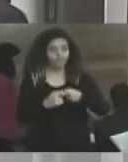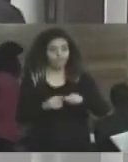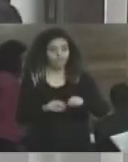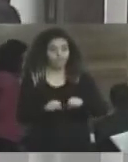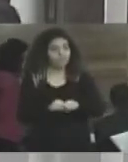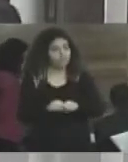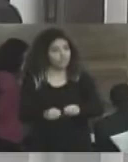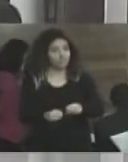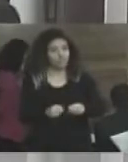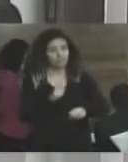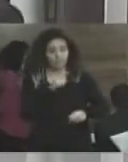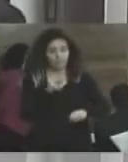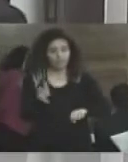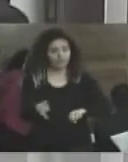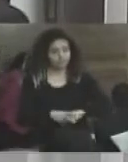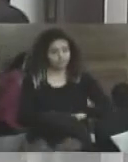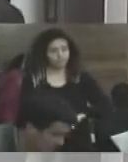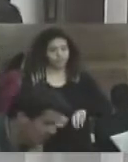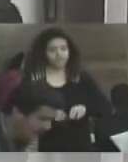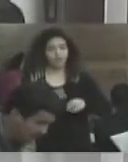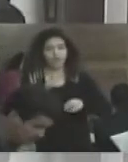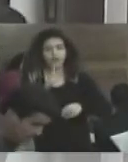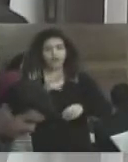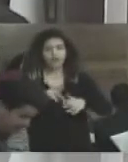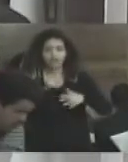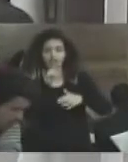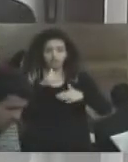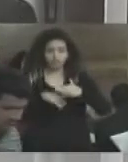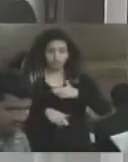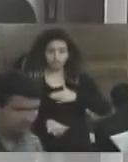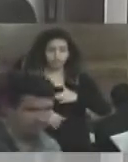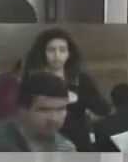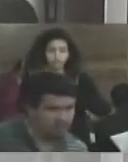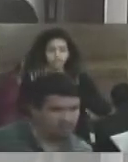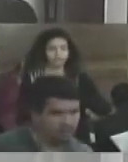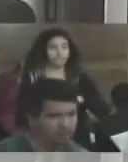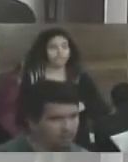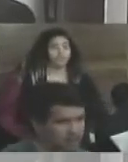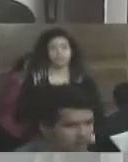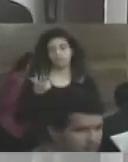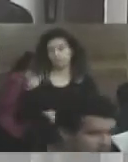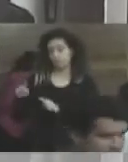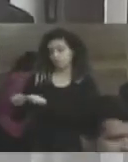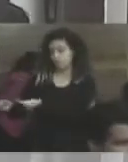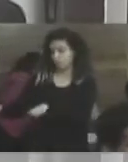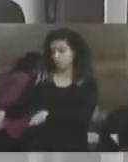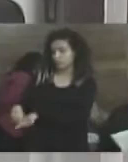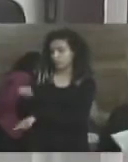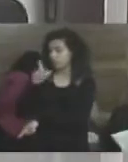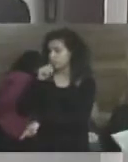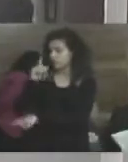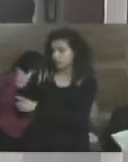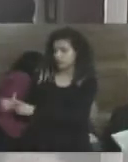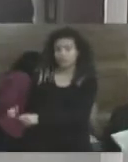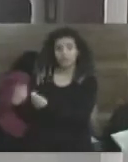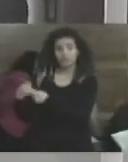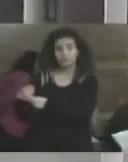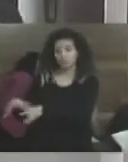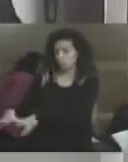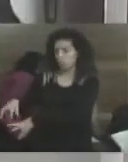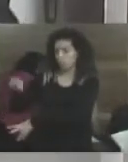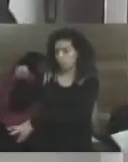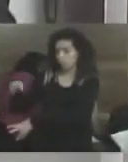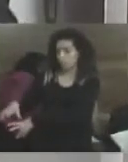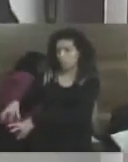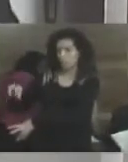está passando a água para fora e parece que é baixa. Além disso, tem um outro poço que precisa bombear a água para cima e que também